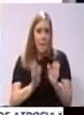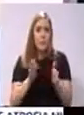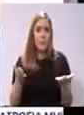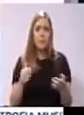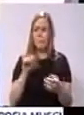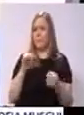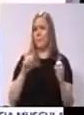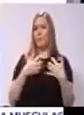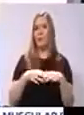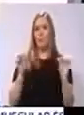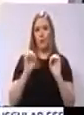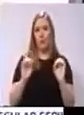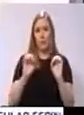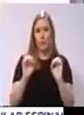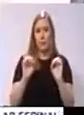Sem dúvida.